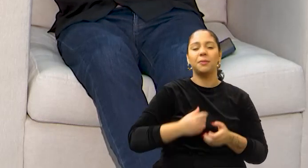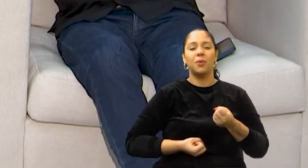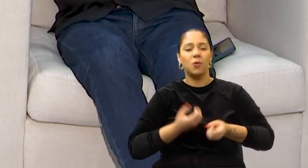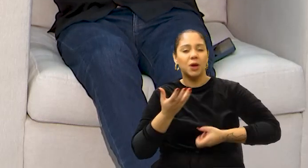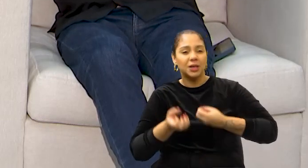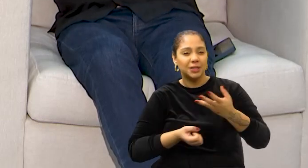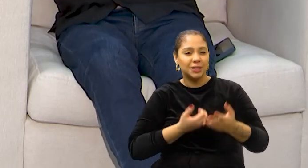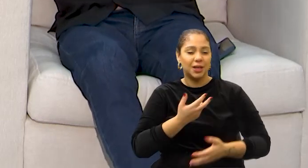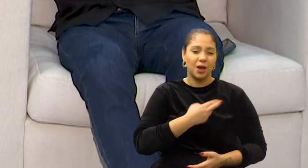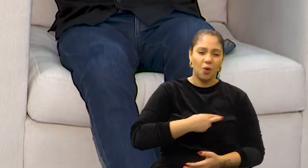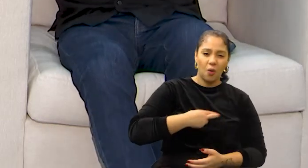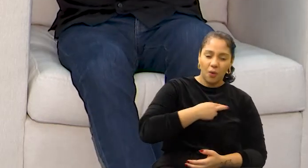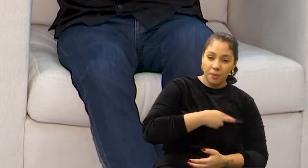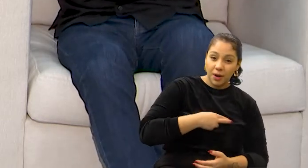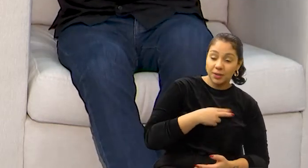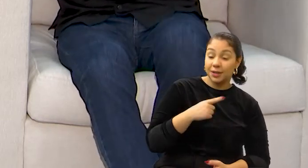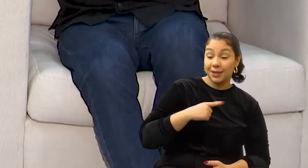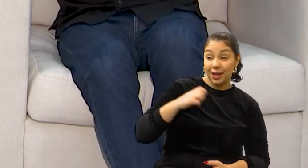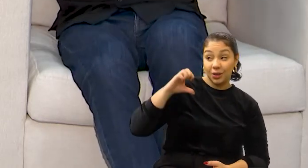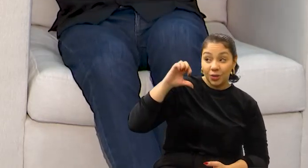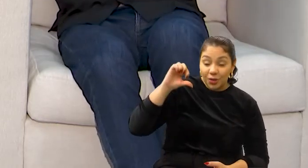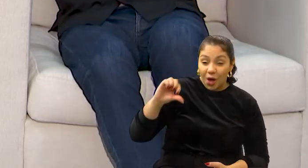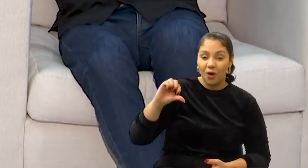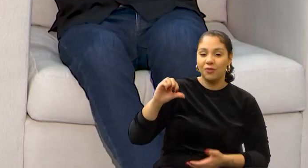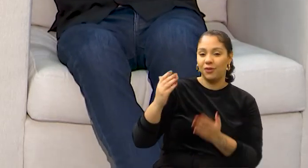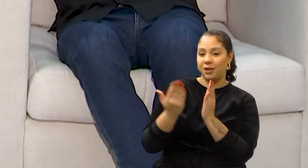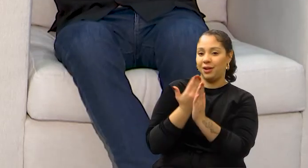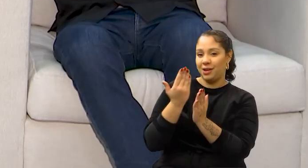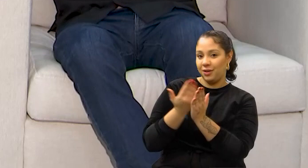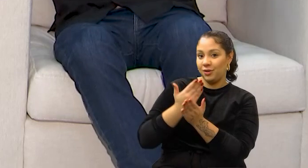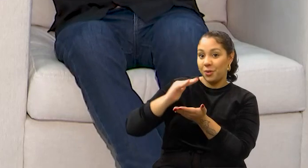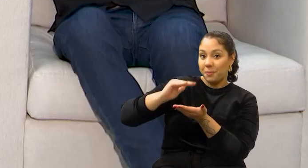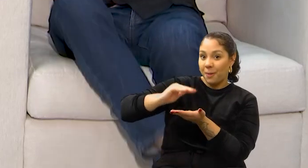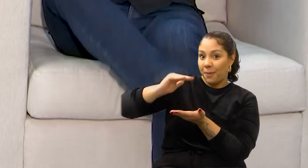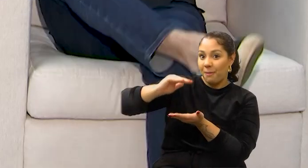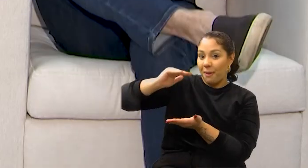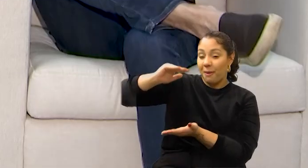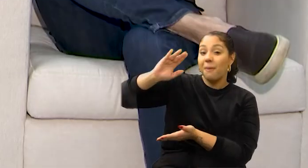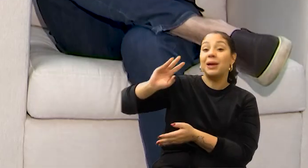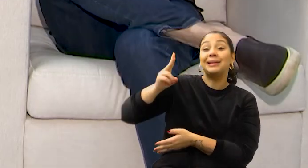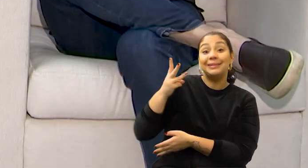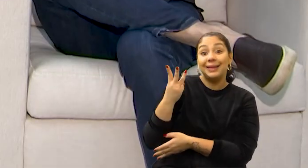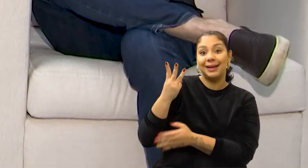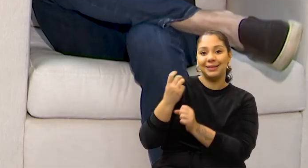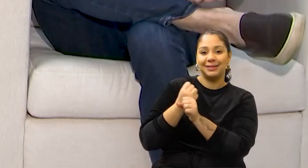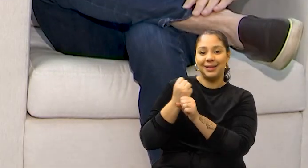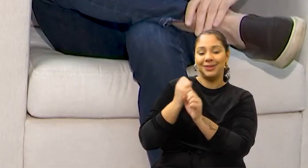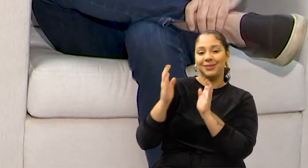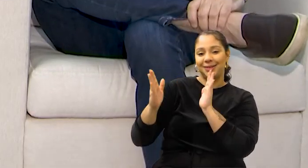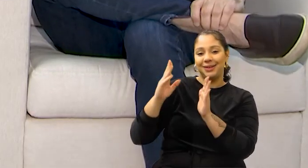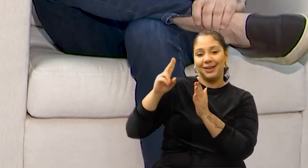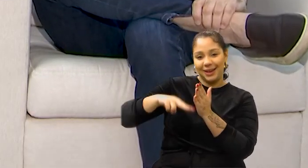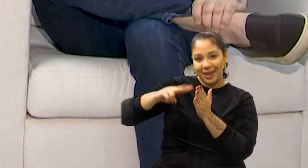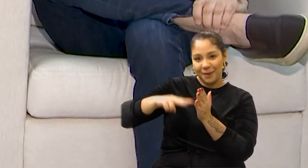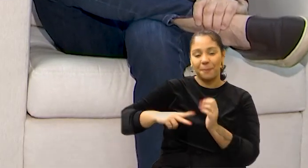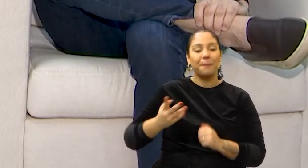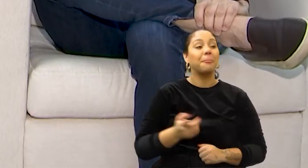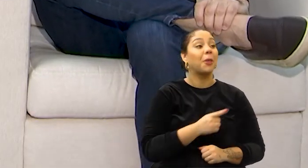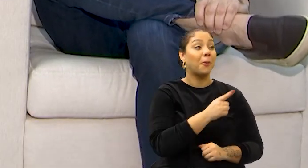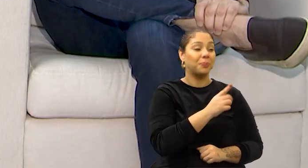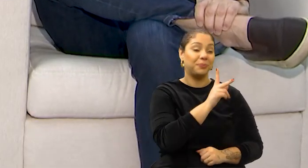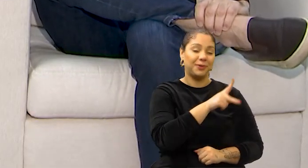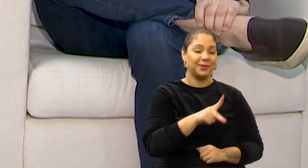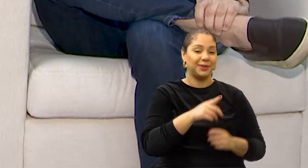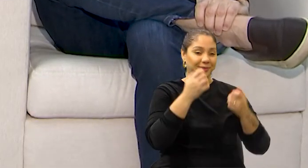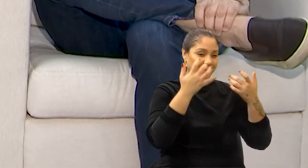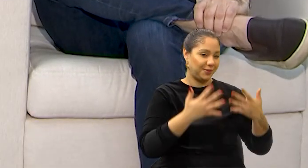eu tô vendo que eles têm nome Professor são nove obras são nove obras mas Lembrando que é para ler ao longo de três anos então isso é importante que